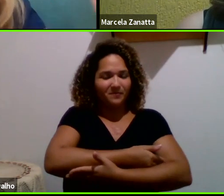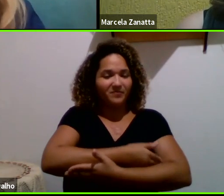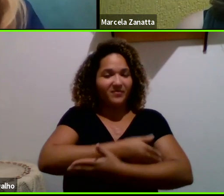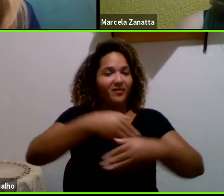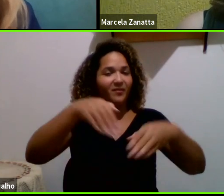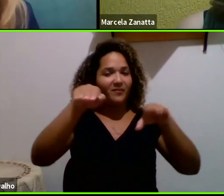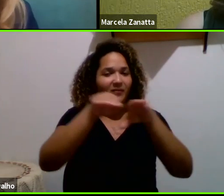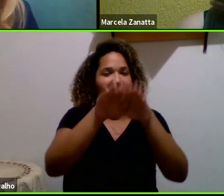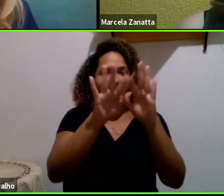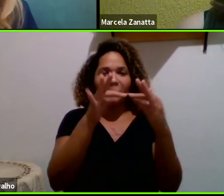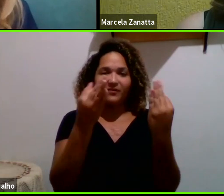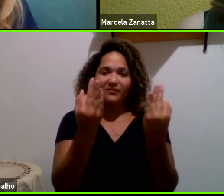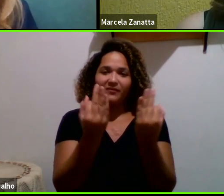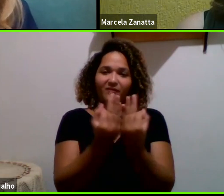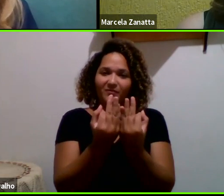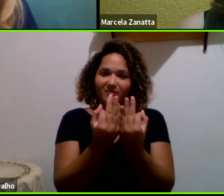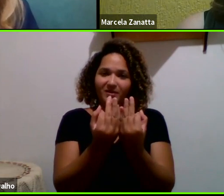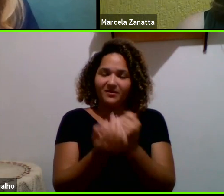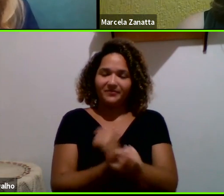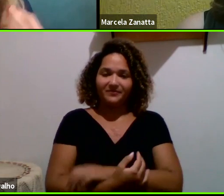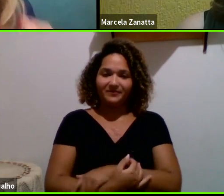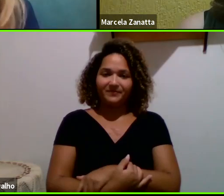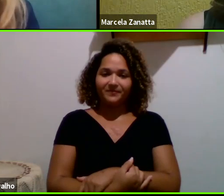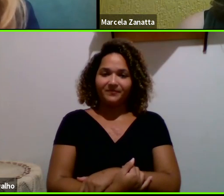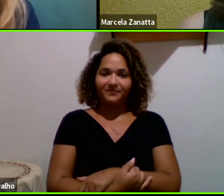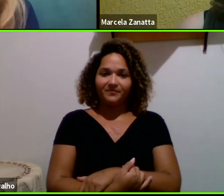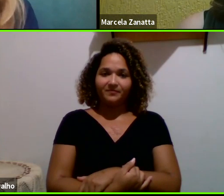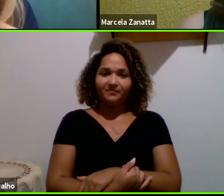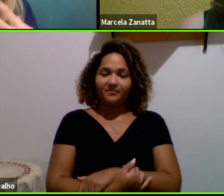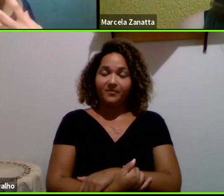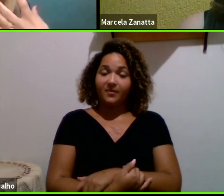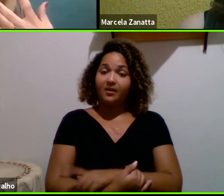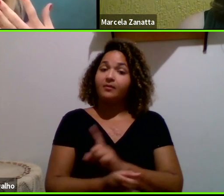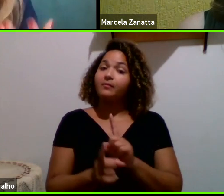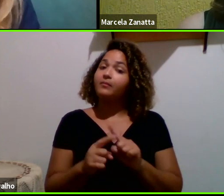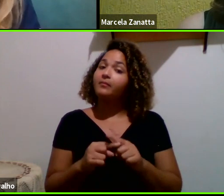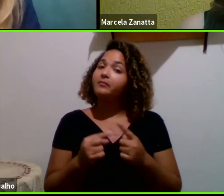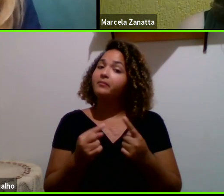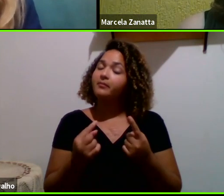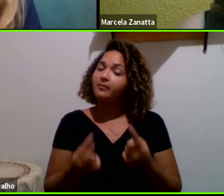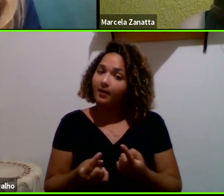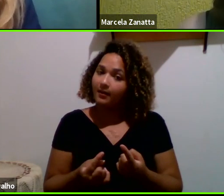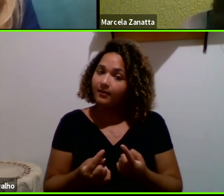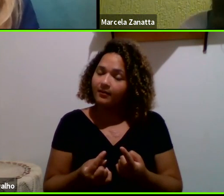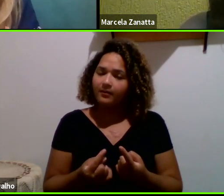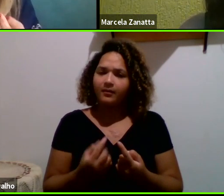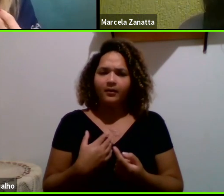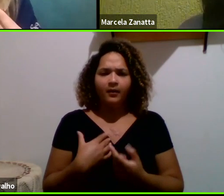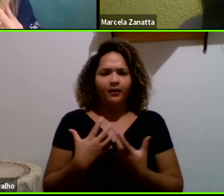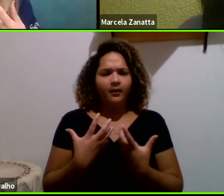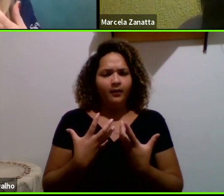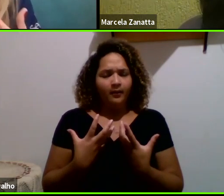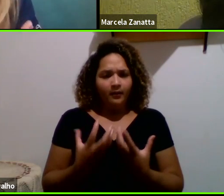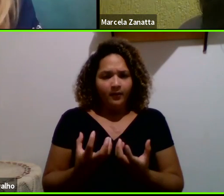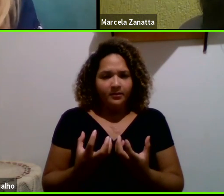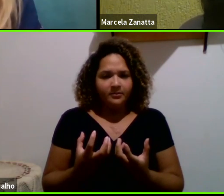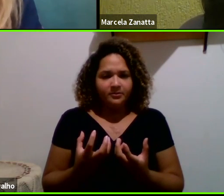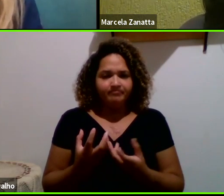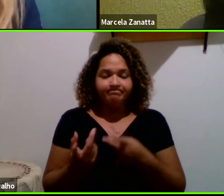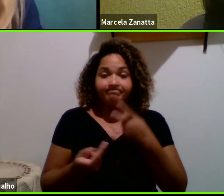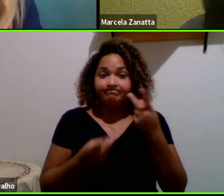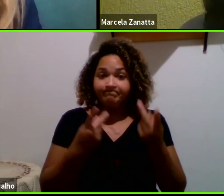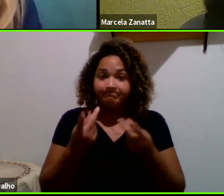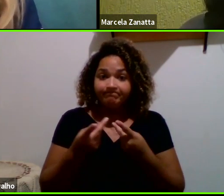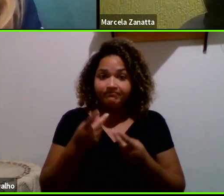família e para o serviço de saúde. Porém, Marcela, eu gostaria que você compartilhasse no seu cotidiano